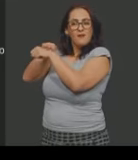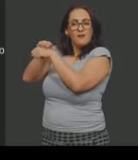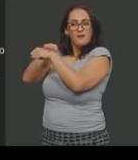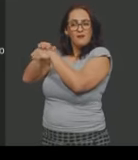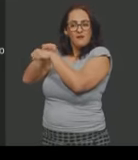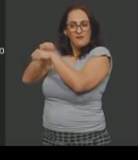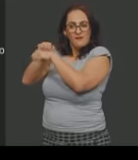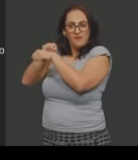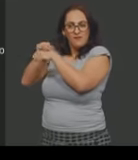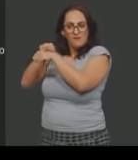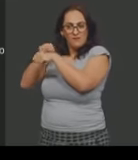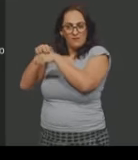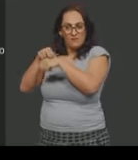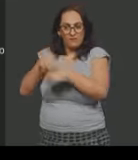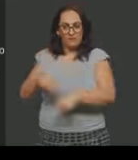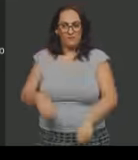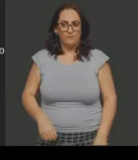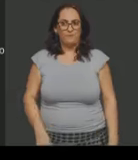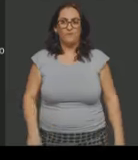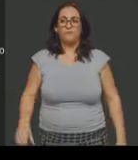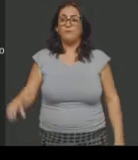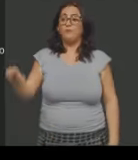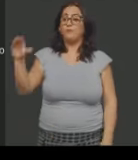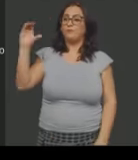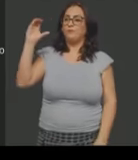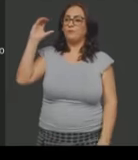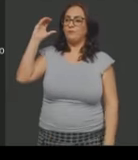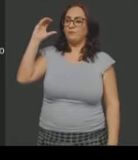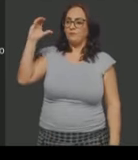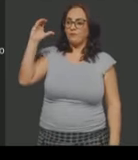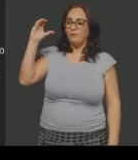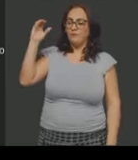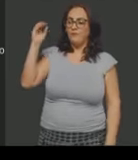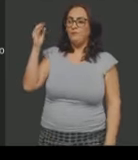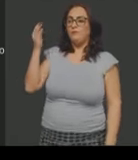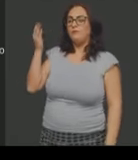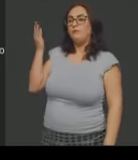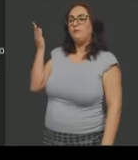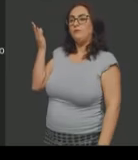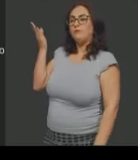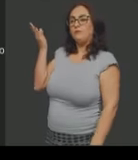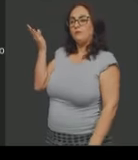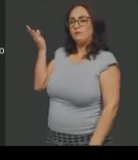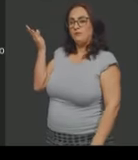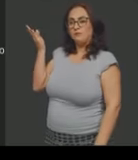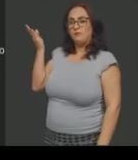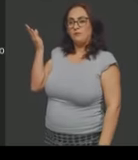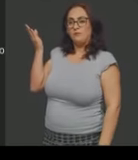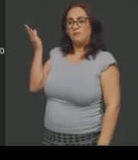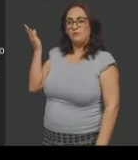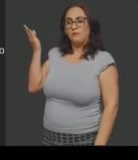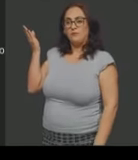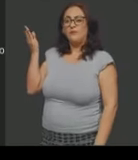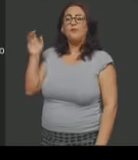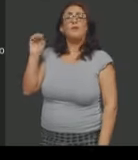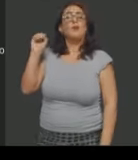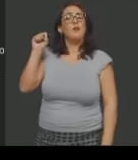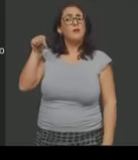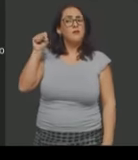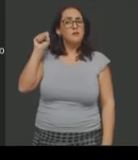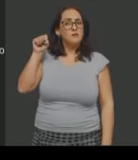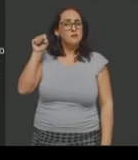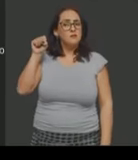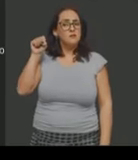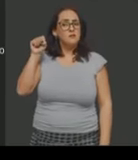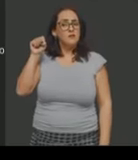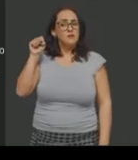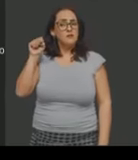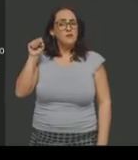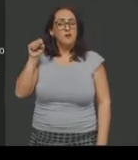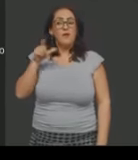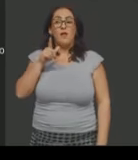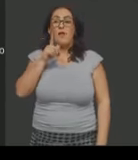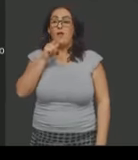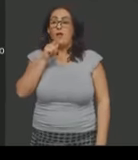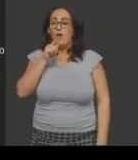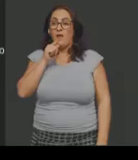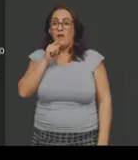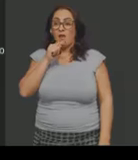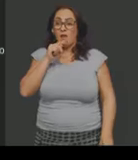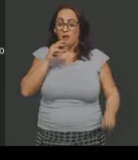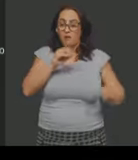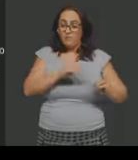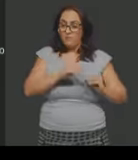anterozoide atinja o arquegônio, é necessária a presença da água. Sim, a água irá transportar